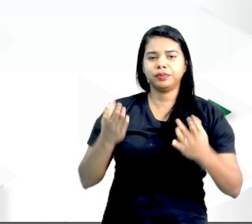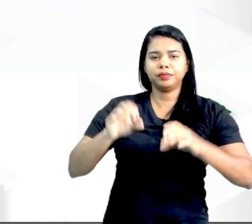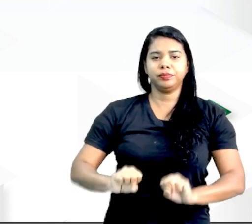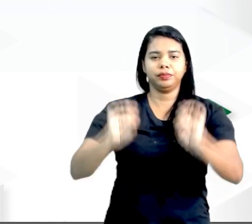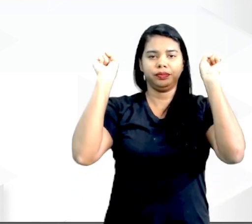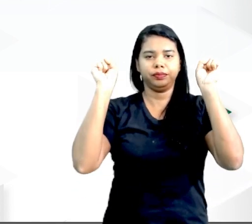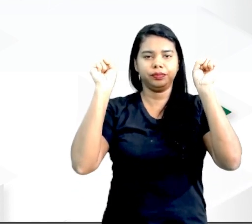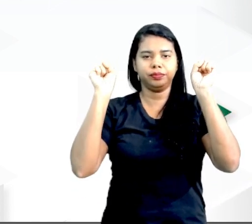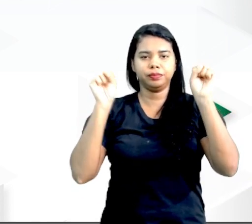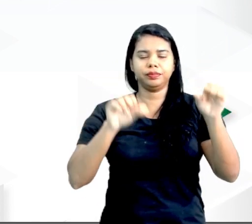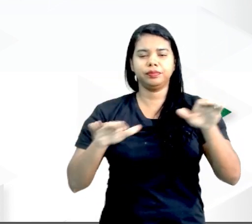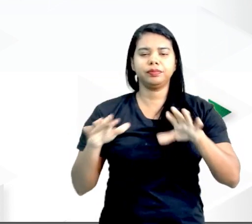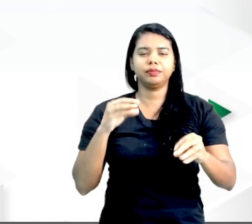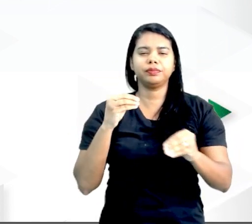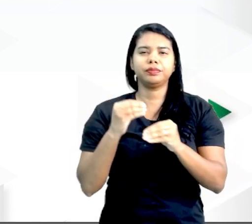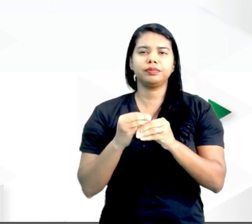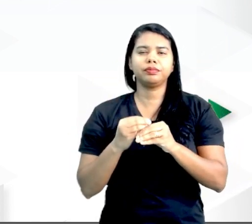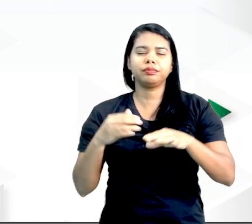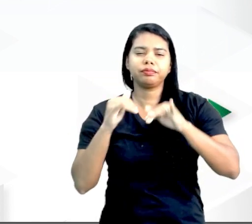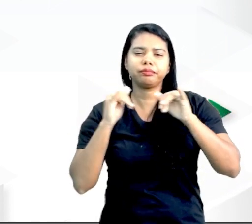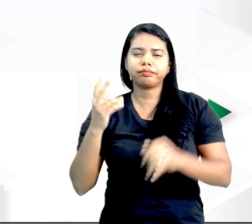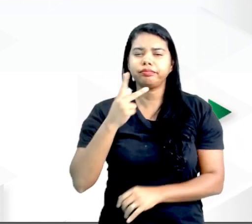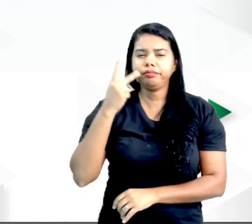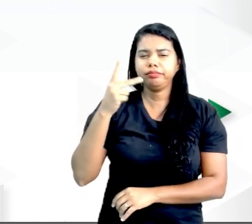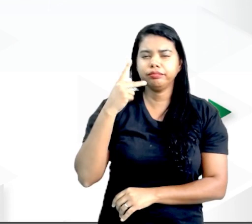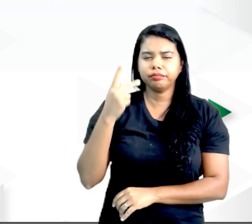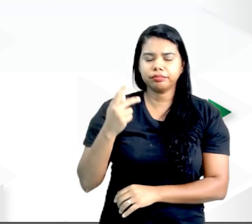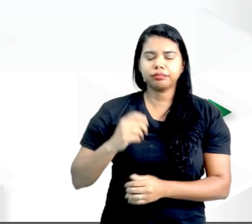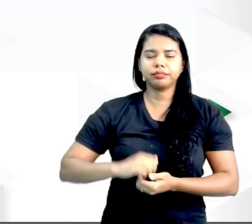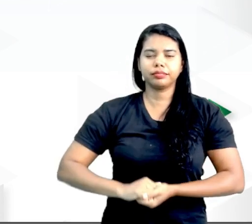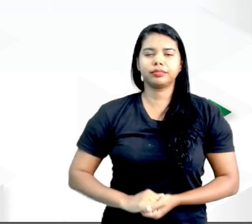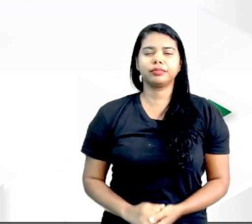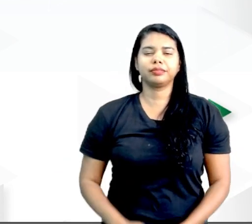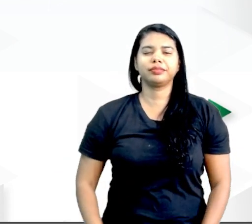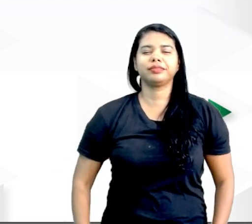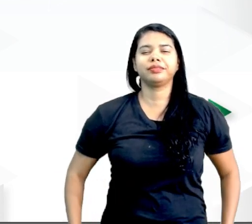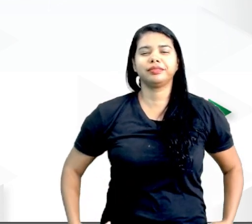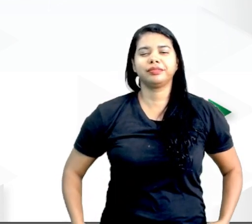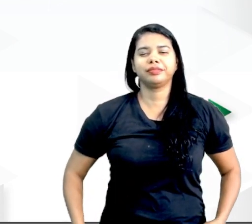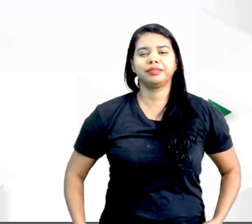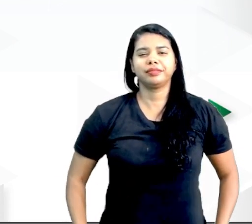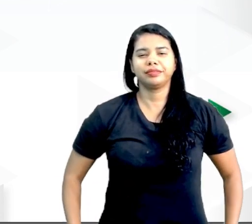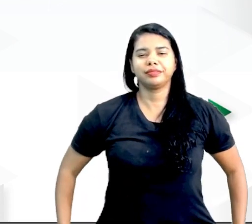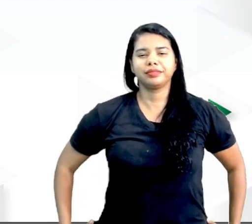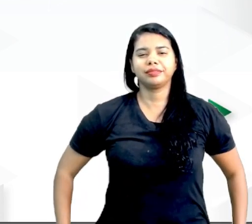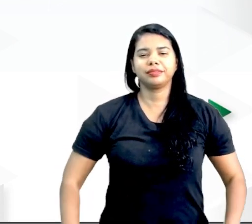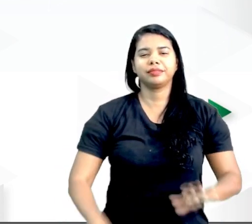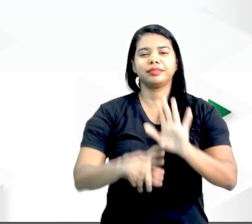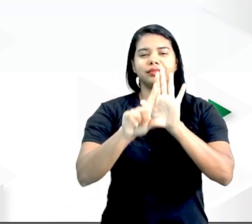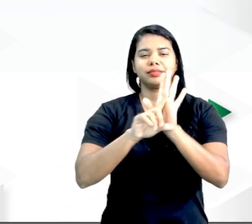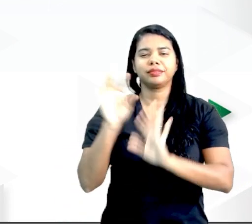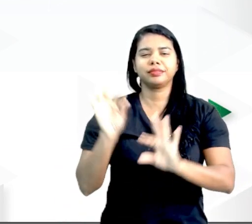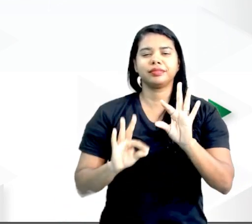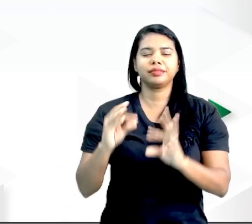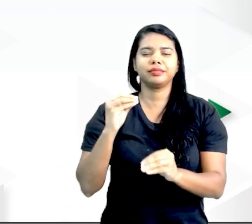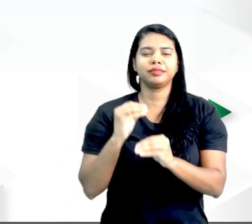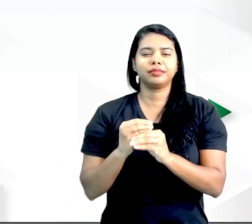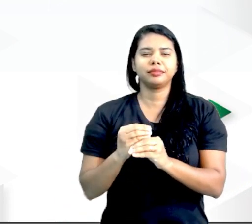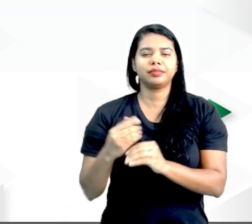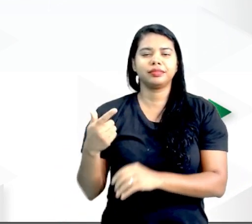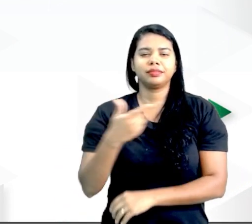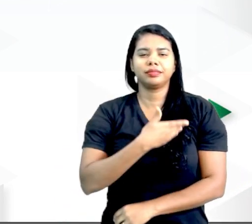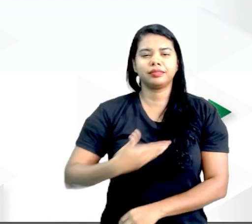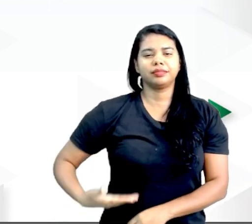populares mais falados, não sabia disso? Oh, vai saber agora, de leis promulgadas segundo o governo